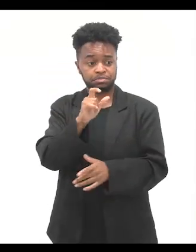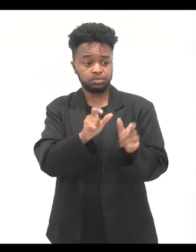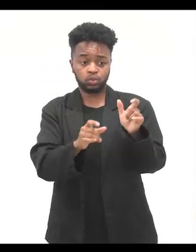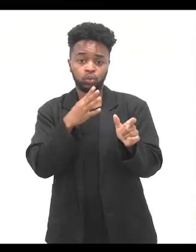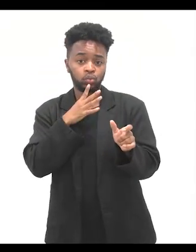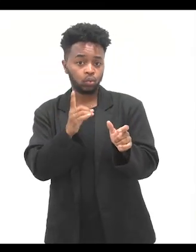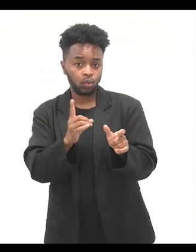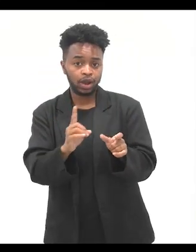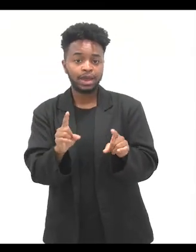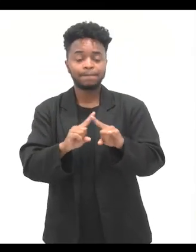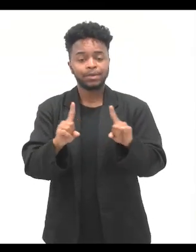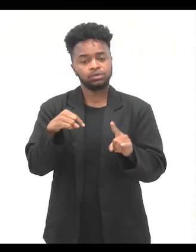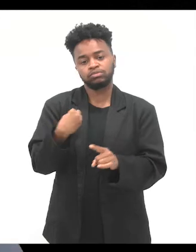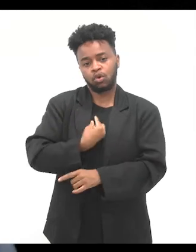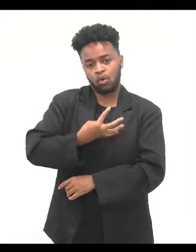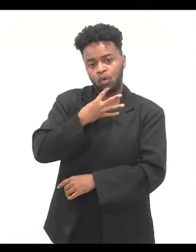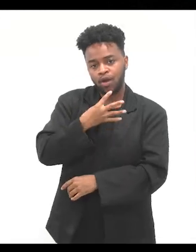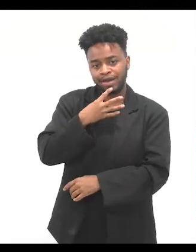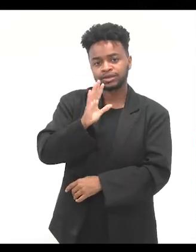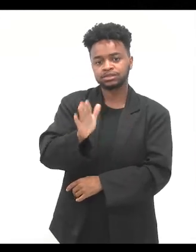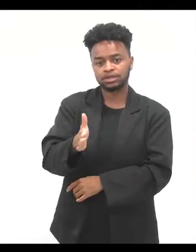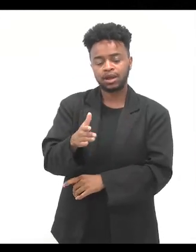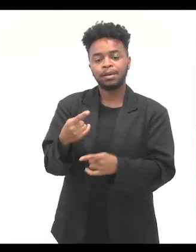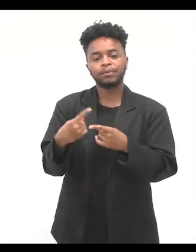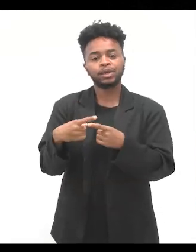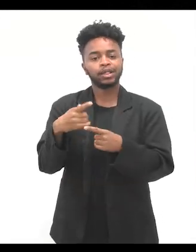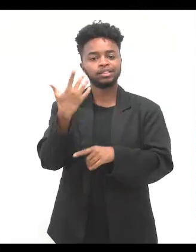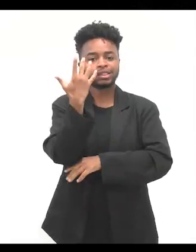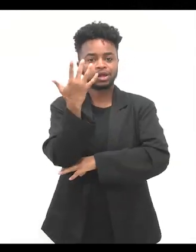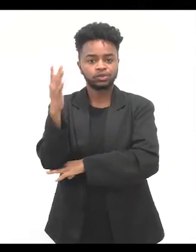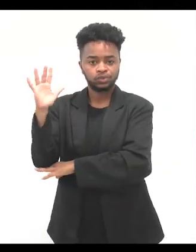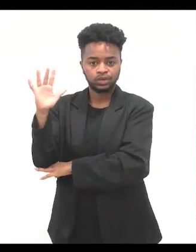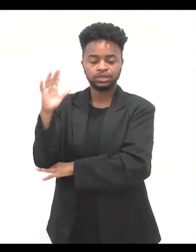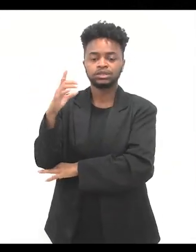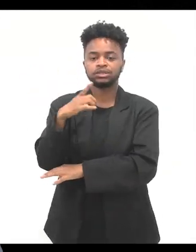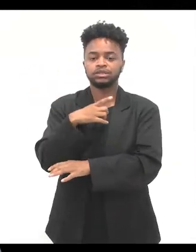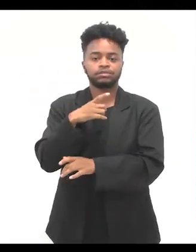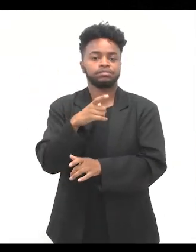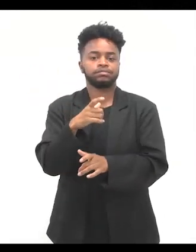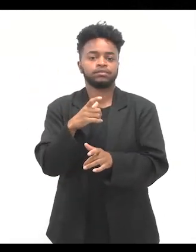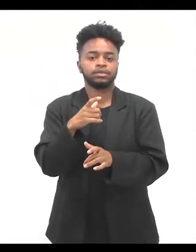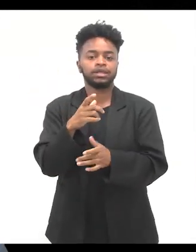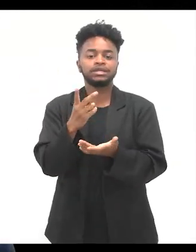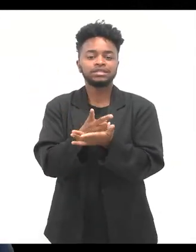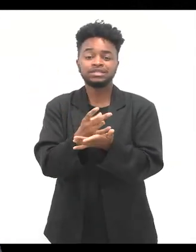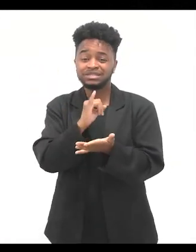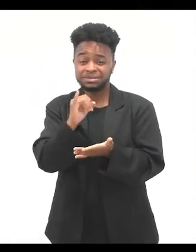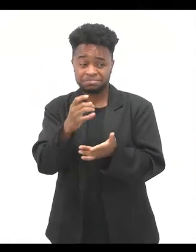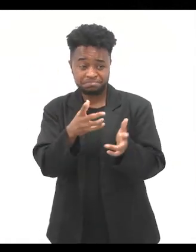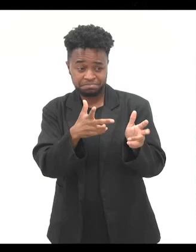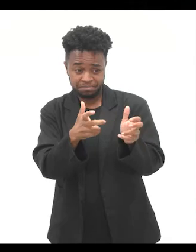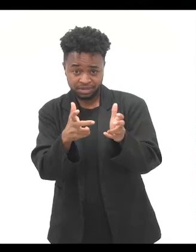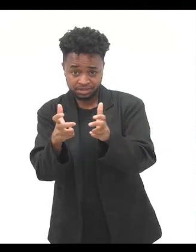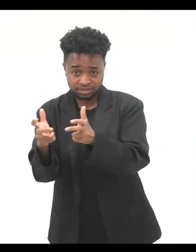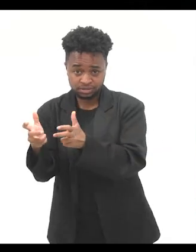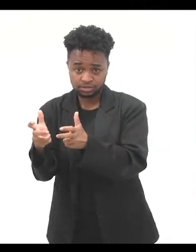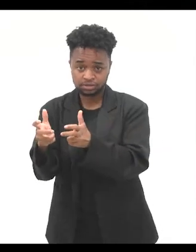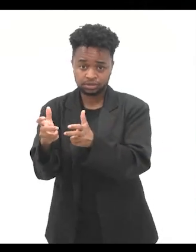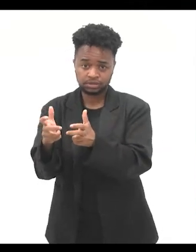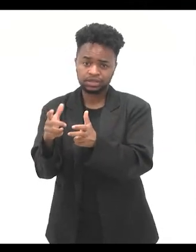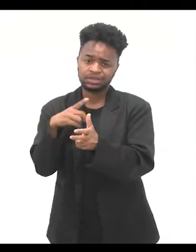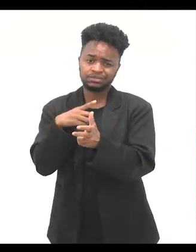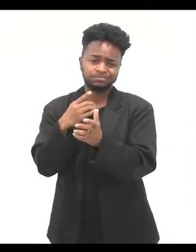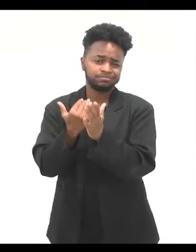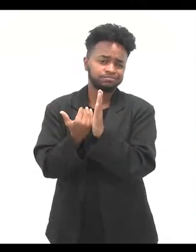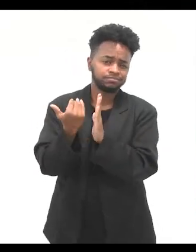para a gente é famoso. A natureza, ela só é completa se a gente, né, se a gente começar a observar esses pontinhos de muitas coisas que, às